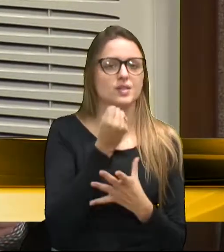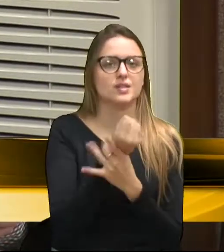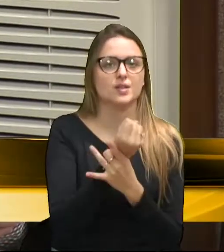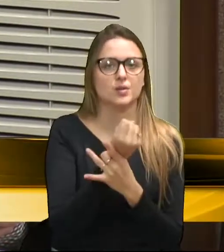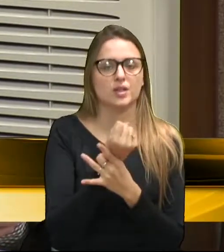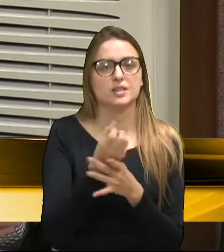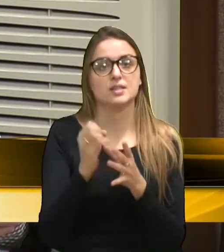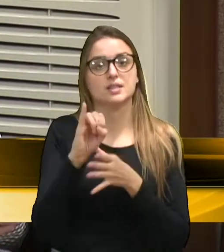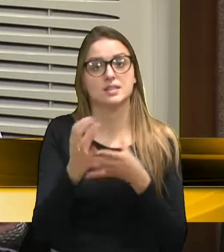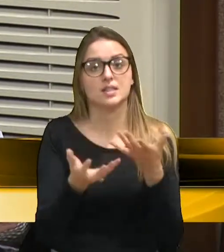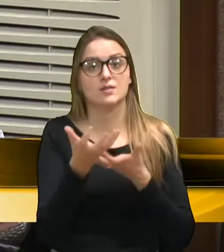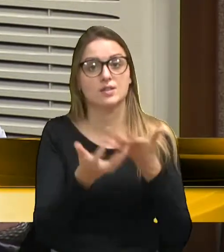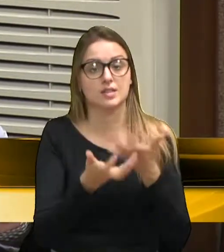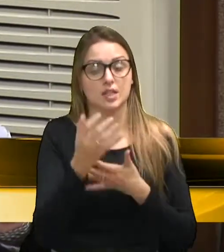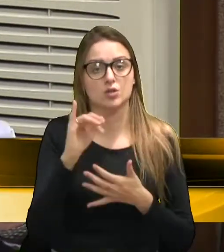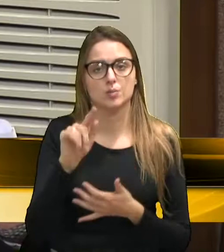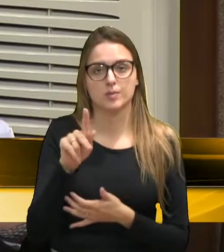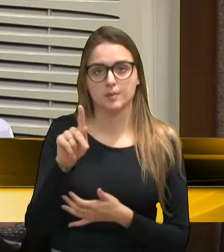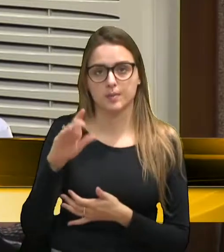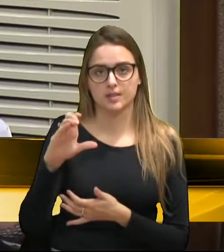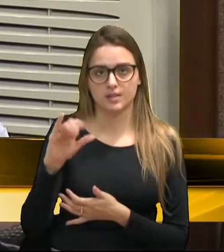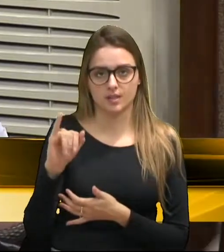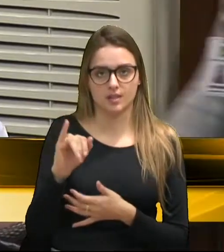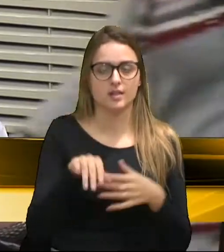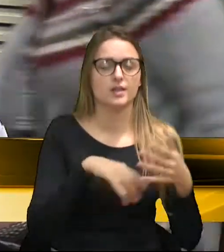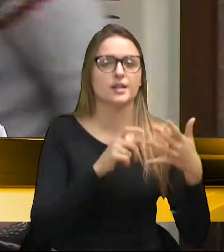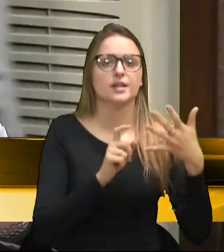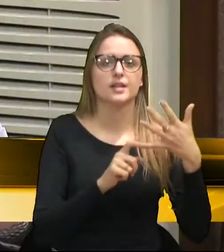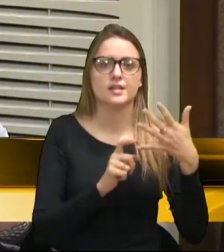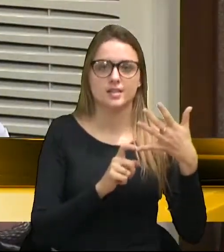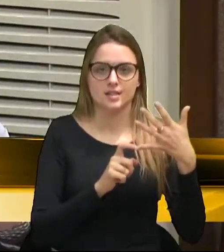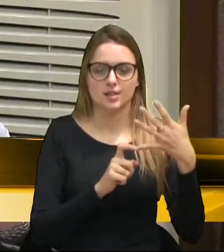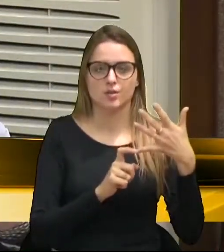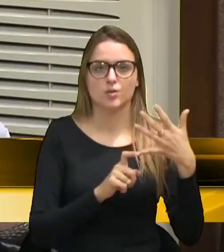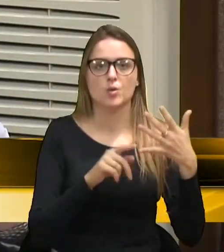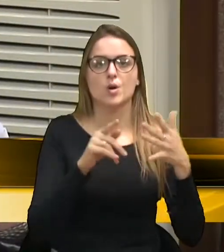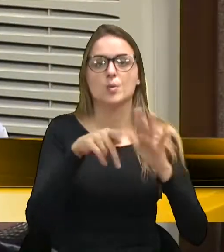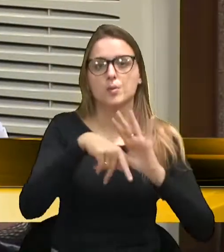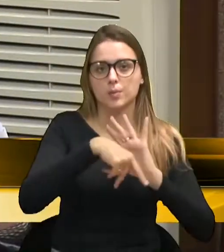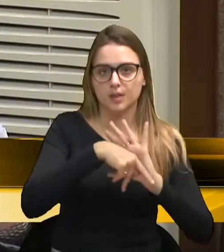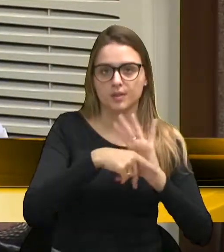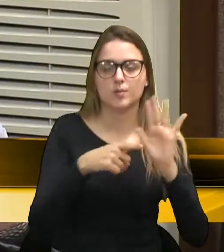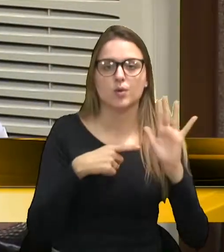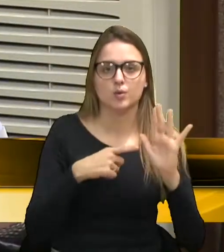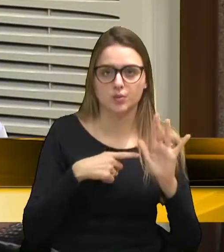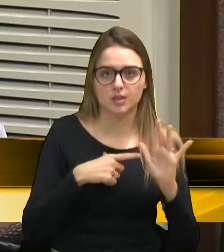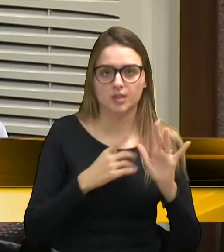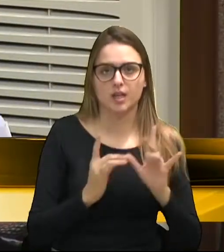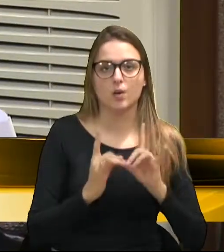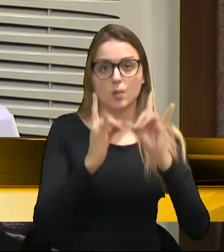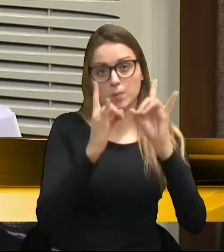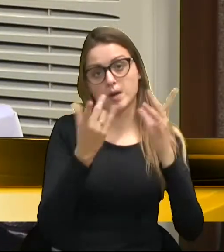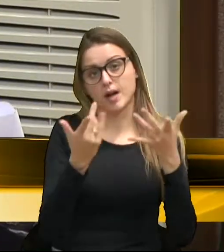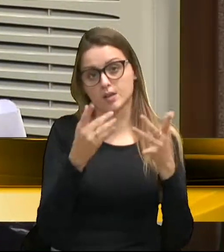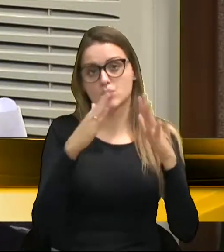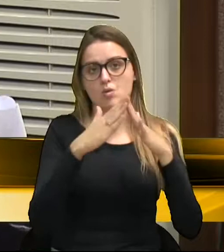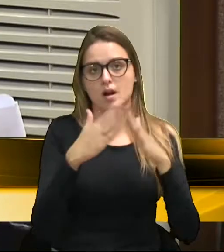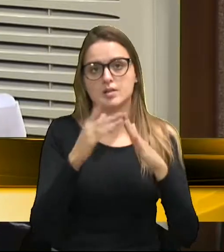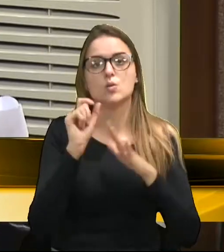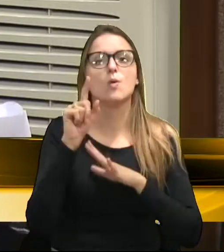de incêndio, PPCI? 5. Para um imóvel ser indicado em um processo de tombamento, quais são os critérios